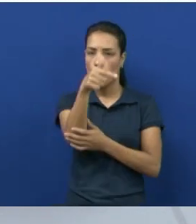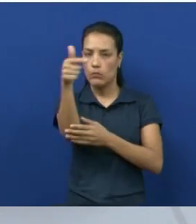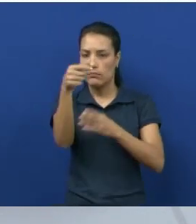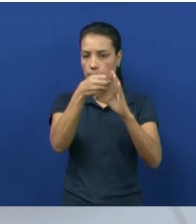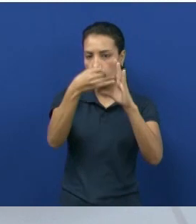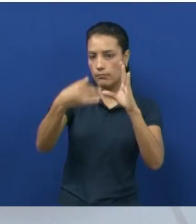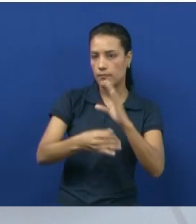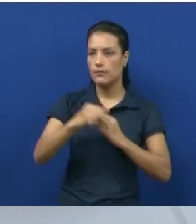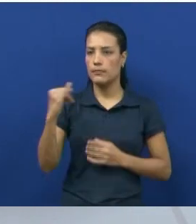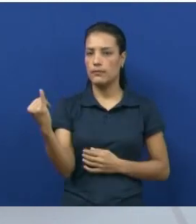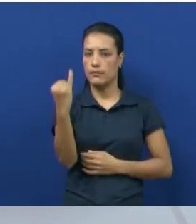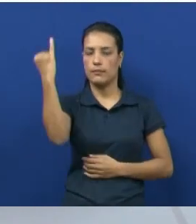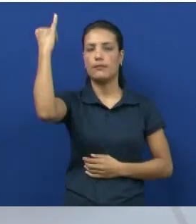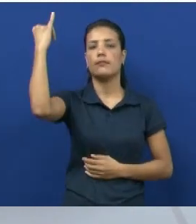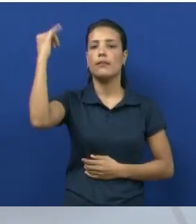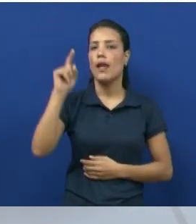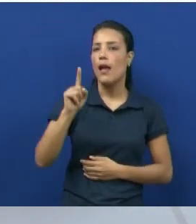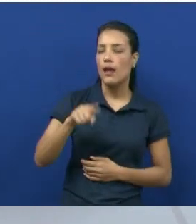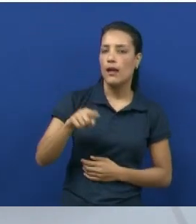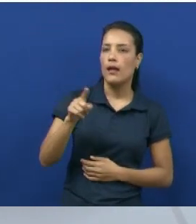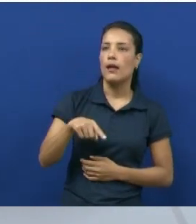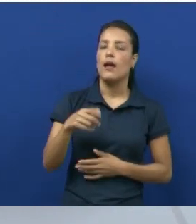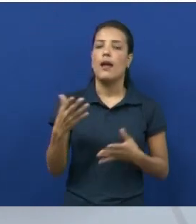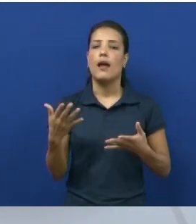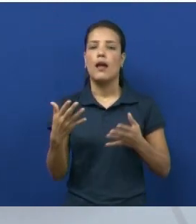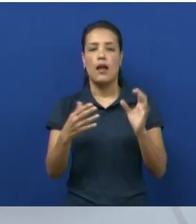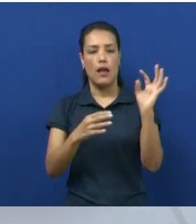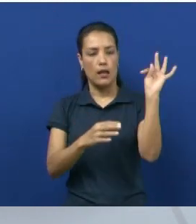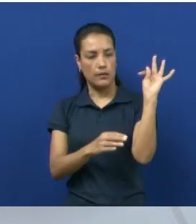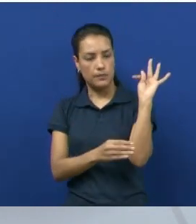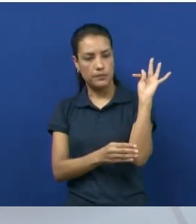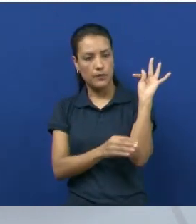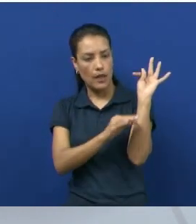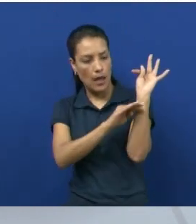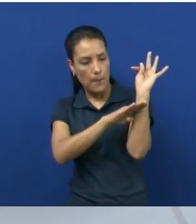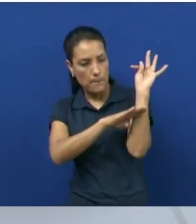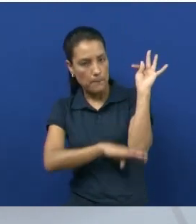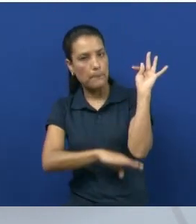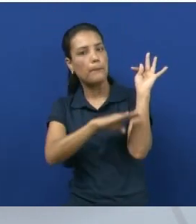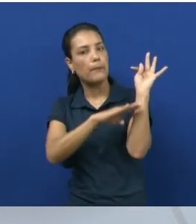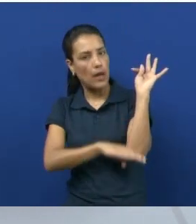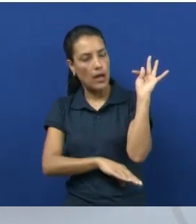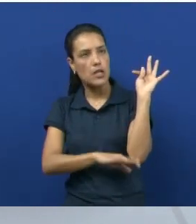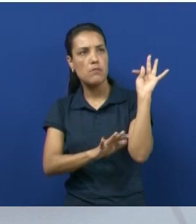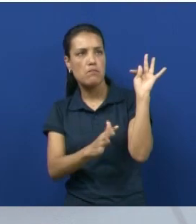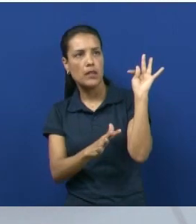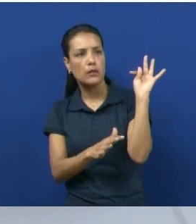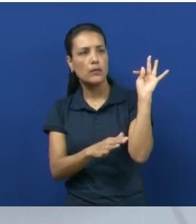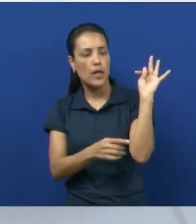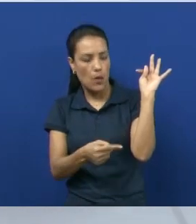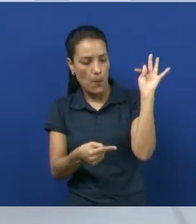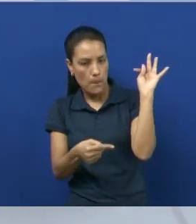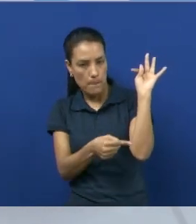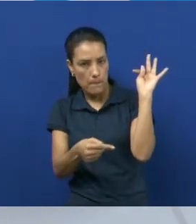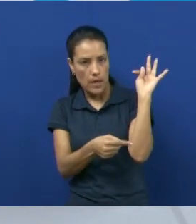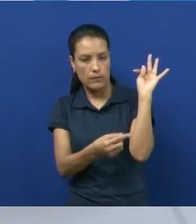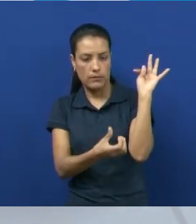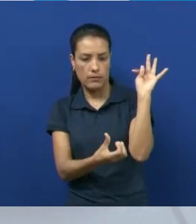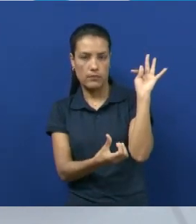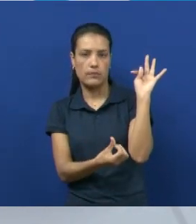característica importante de Saturno é também a sua temperatura, que é ainda mais baixa, podendo atingir cerca de menos 180